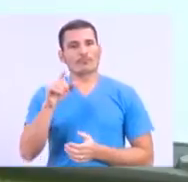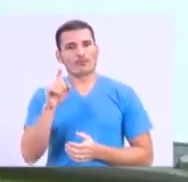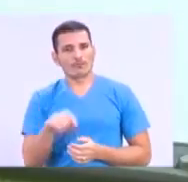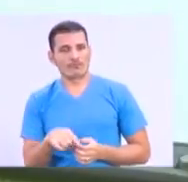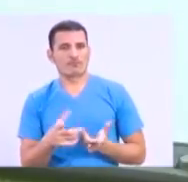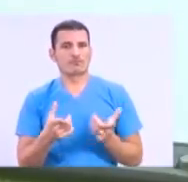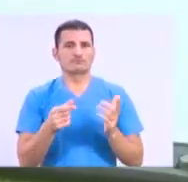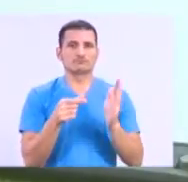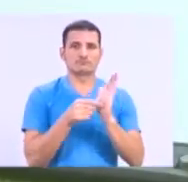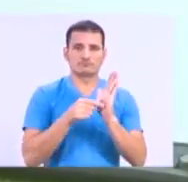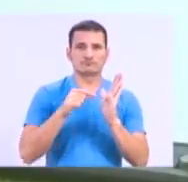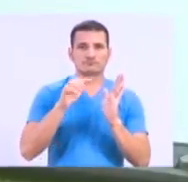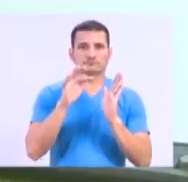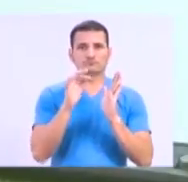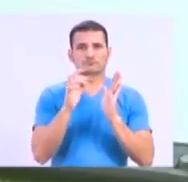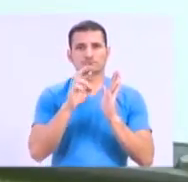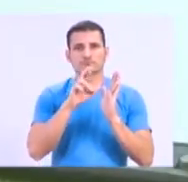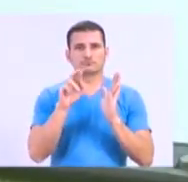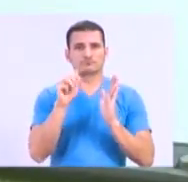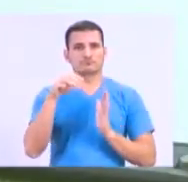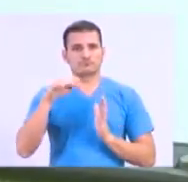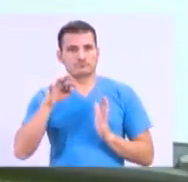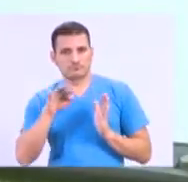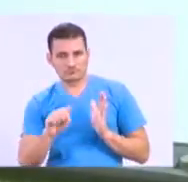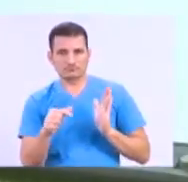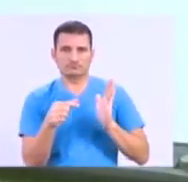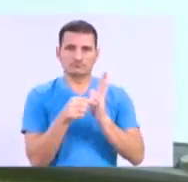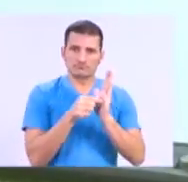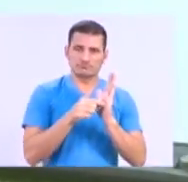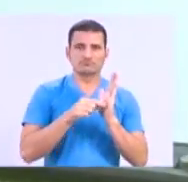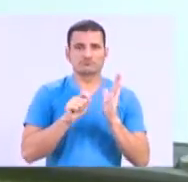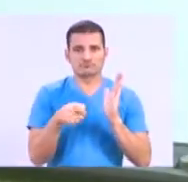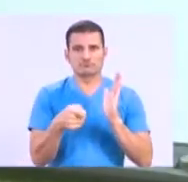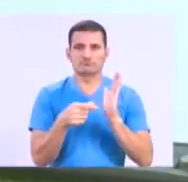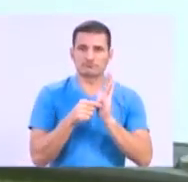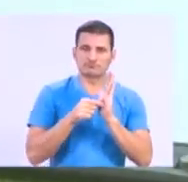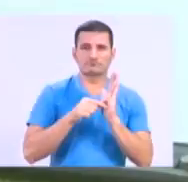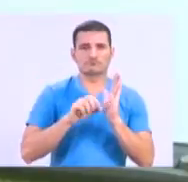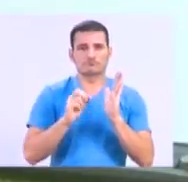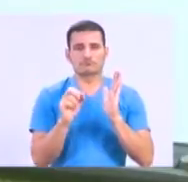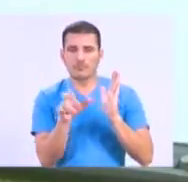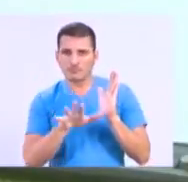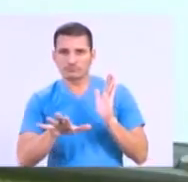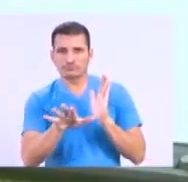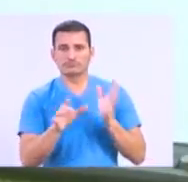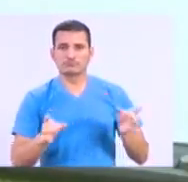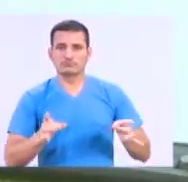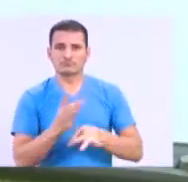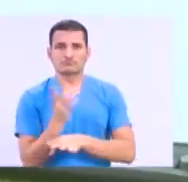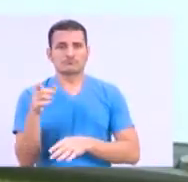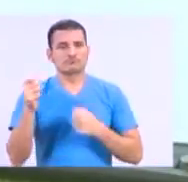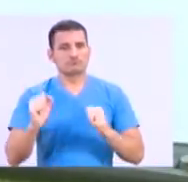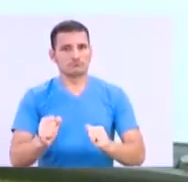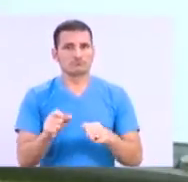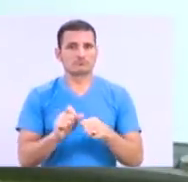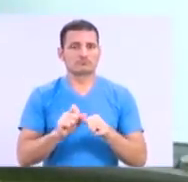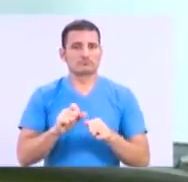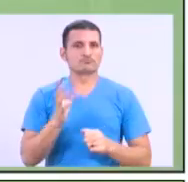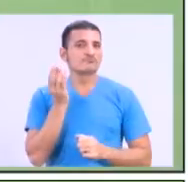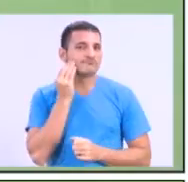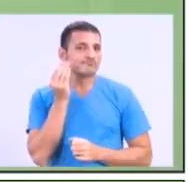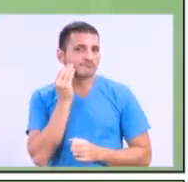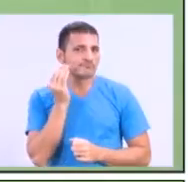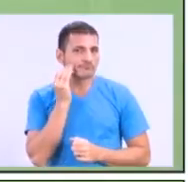ferramentas, IDEs ou editores de texto, mas sim um ambiente completo para que ele possa fazer todos os testes necessários.